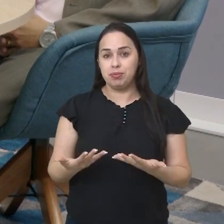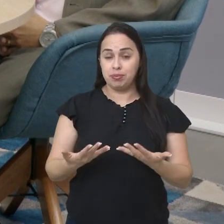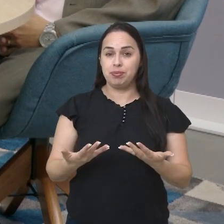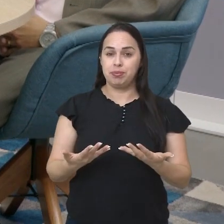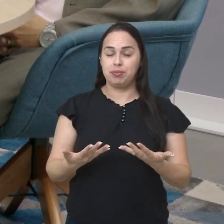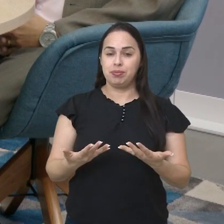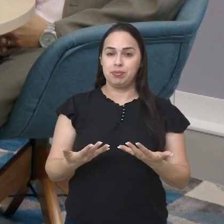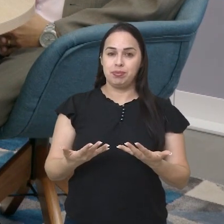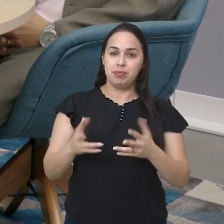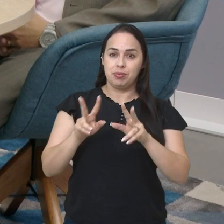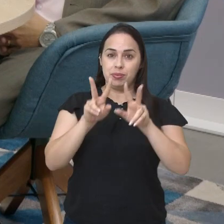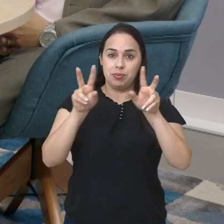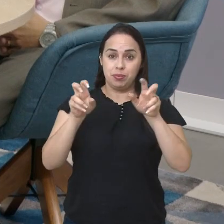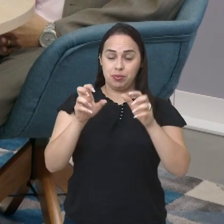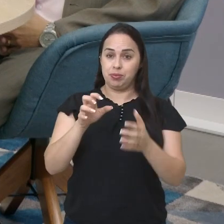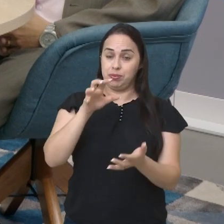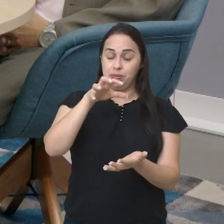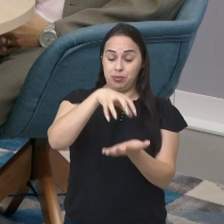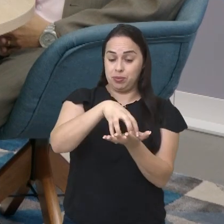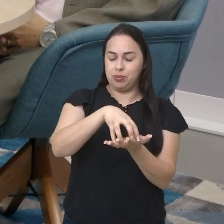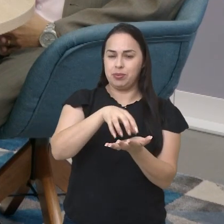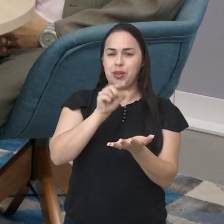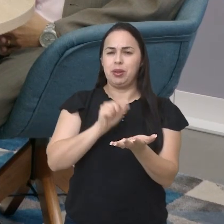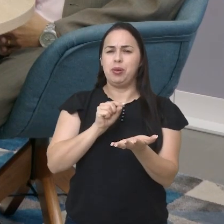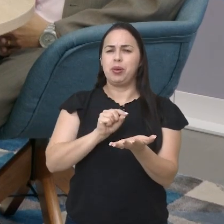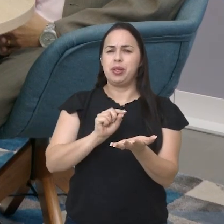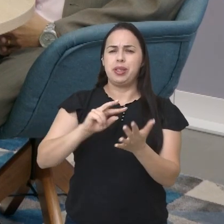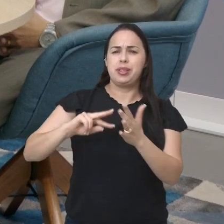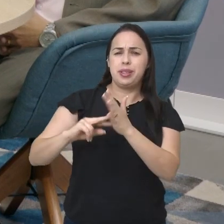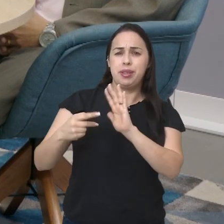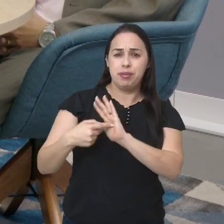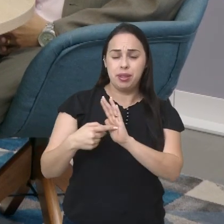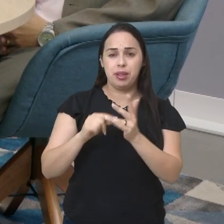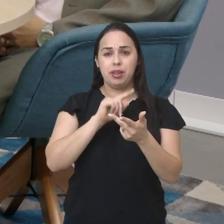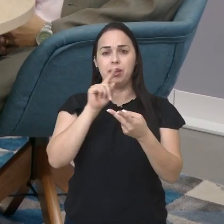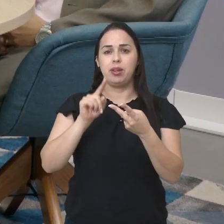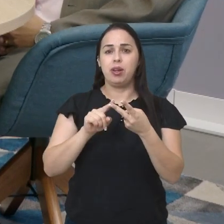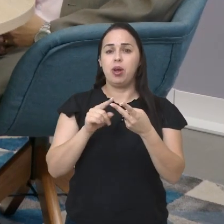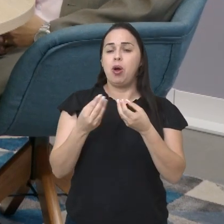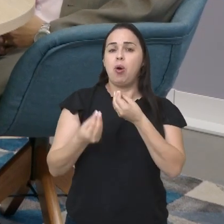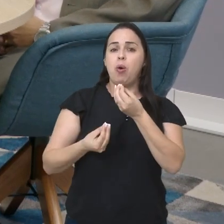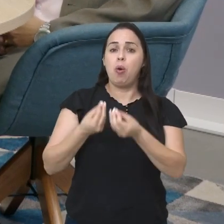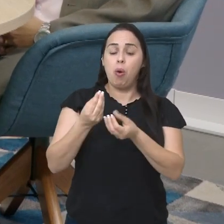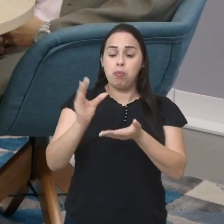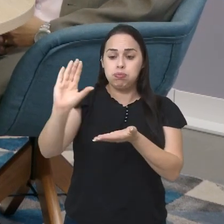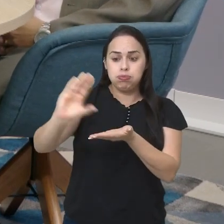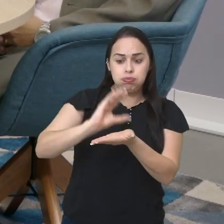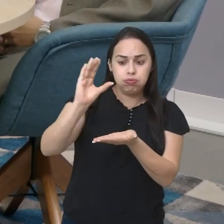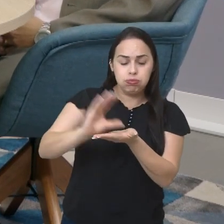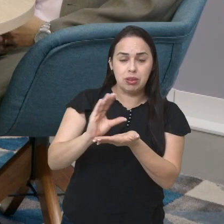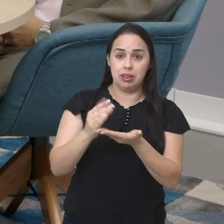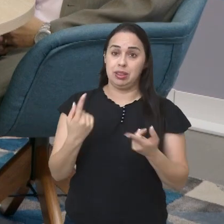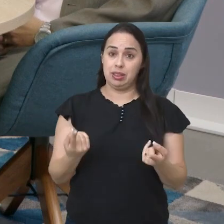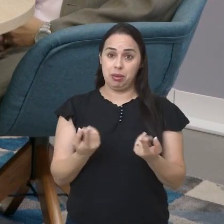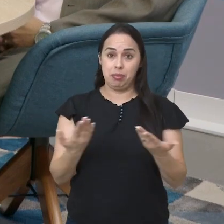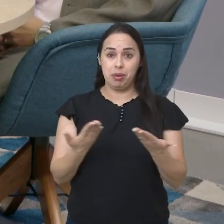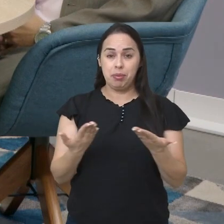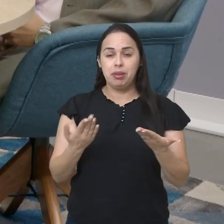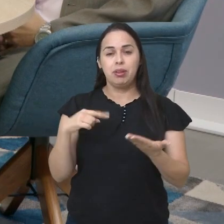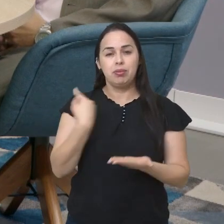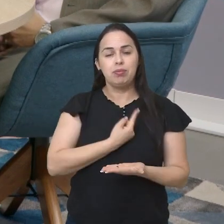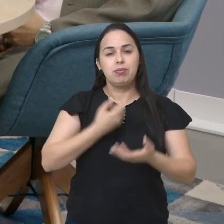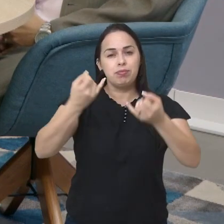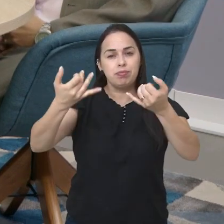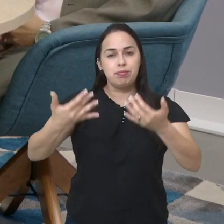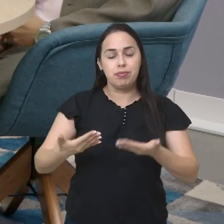portanto, falaremos sobre este assunto. O que é o terceiro setor, como se manter? Esses tópicos e muito mais nós vamos abordar